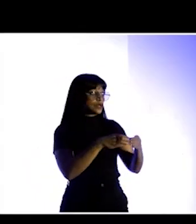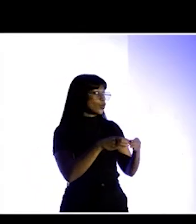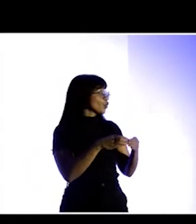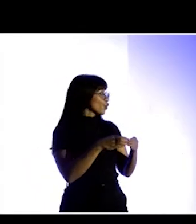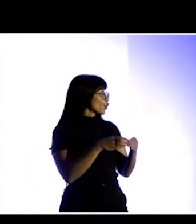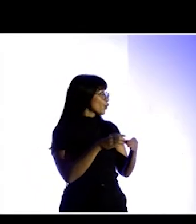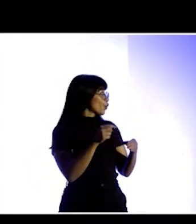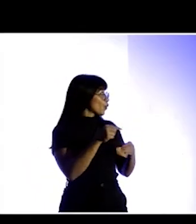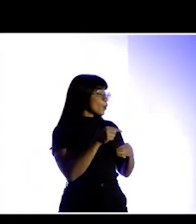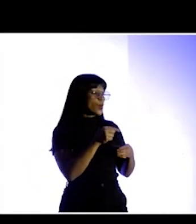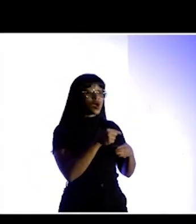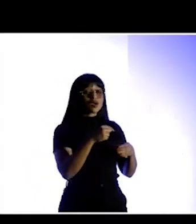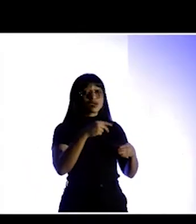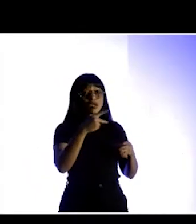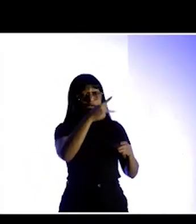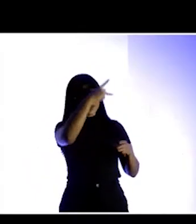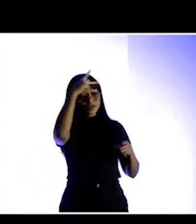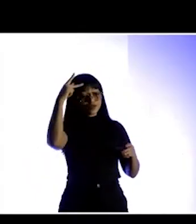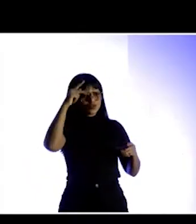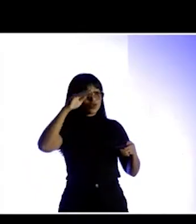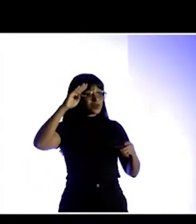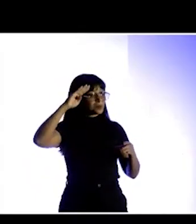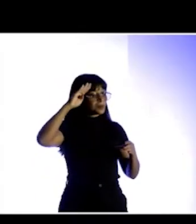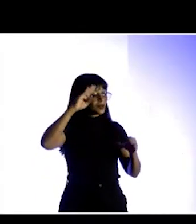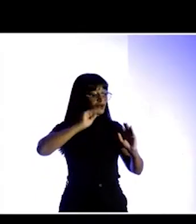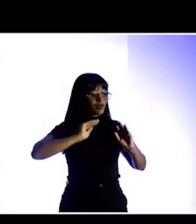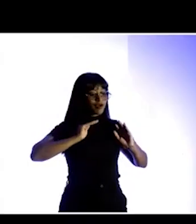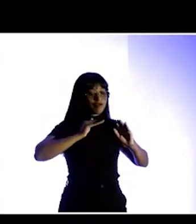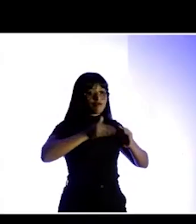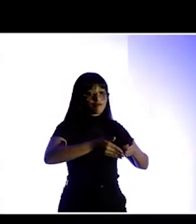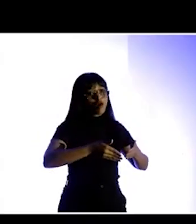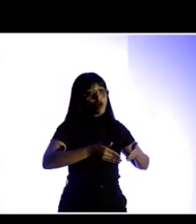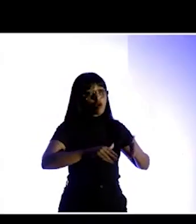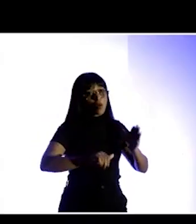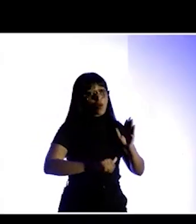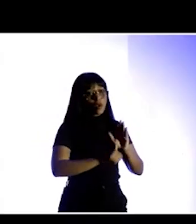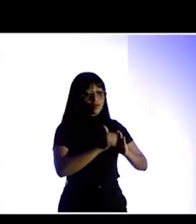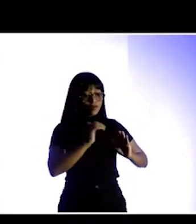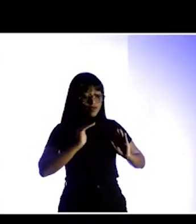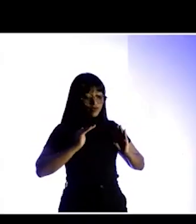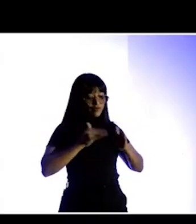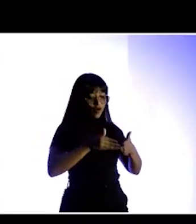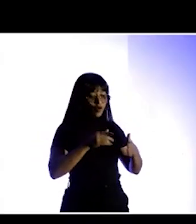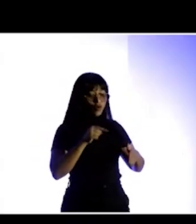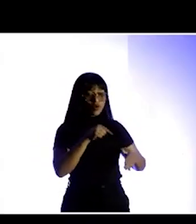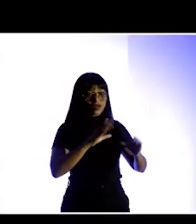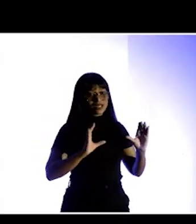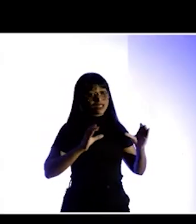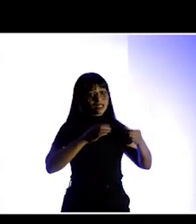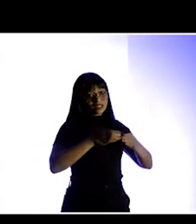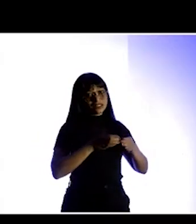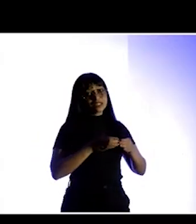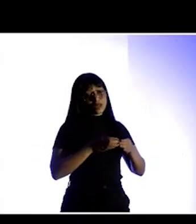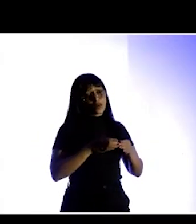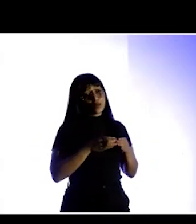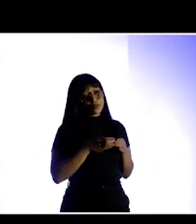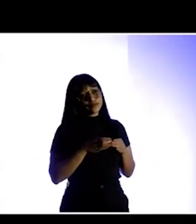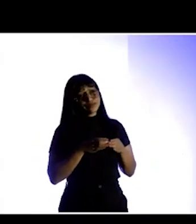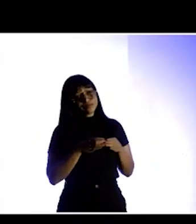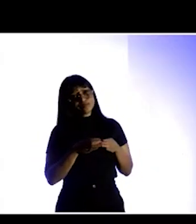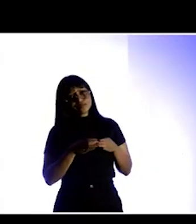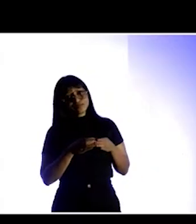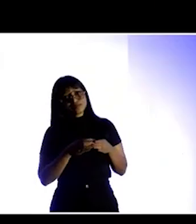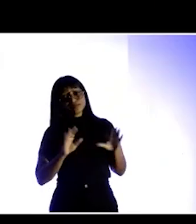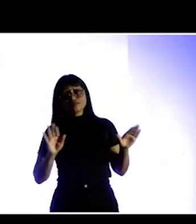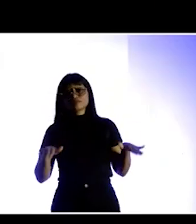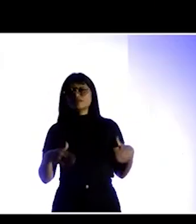for tomar ações, decisões, investir, a gente tem que primeiro salvaguardar essas pessoas. Então, esse é um